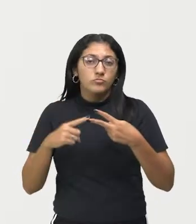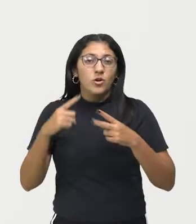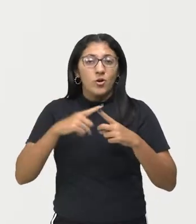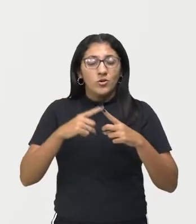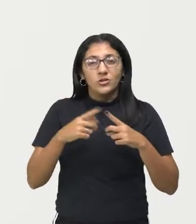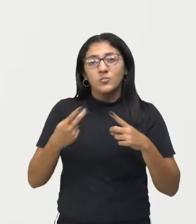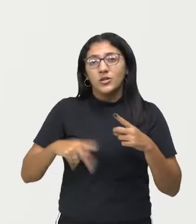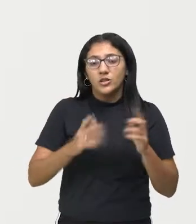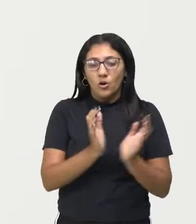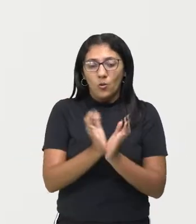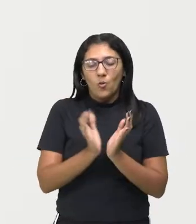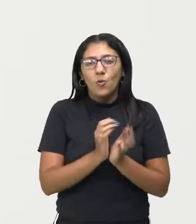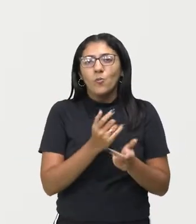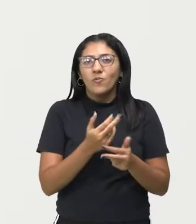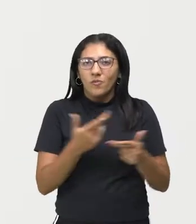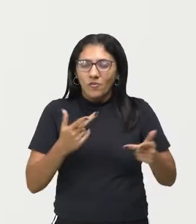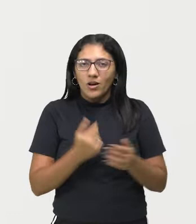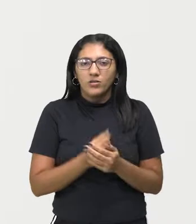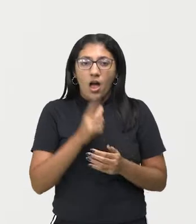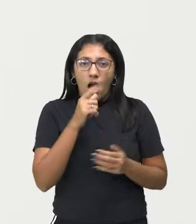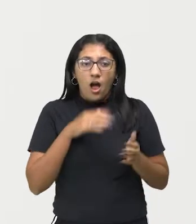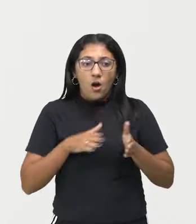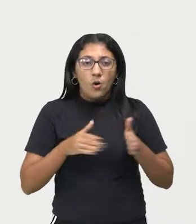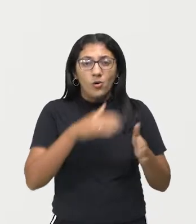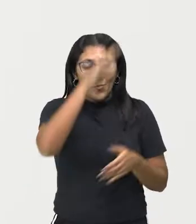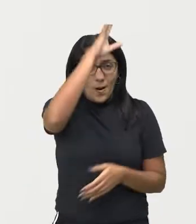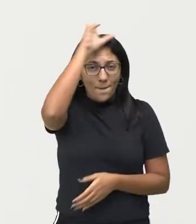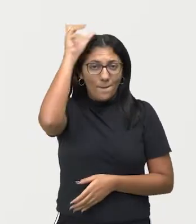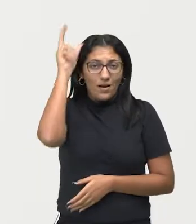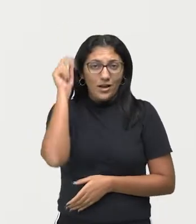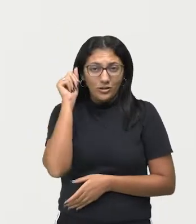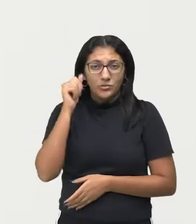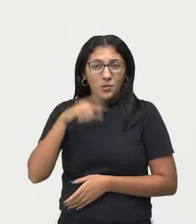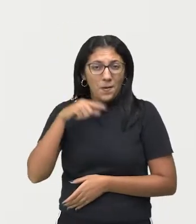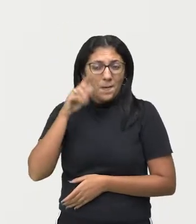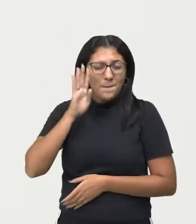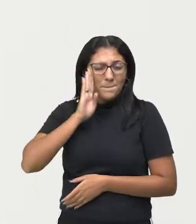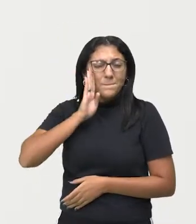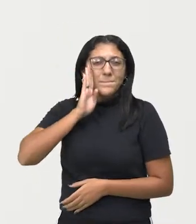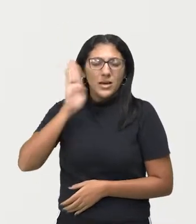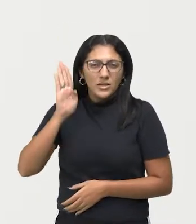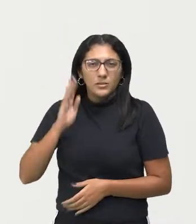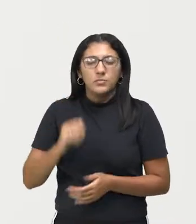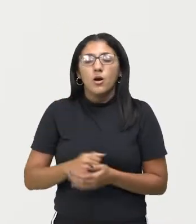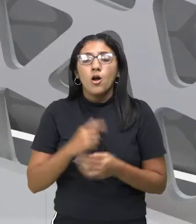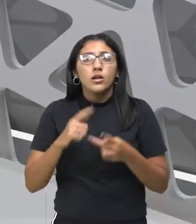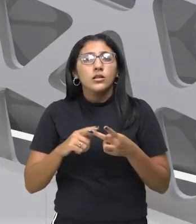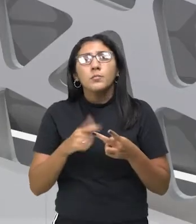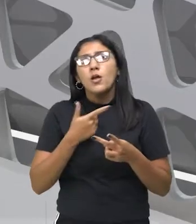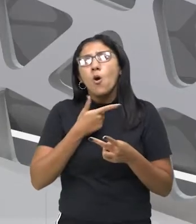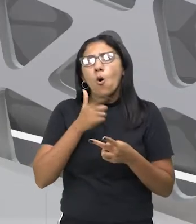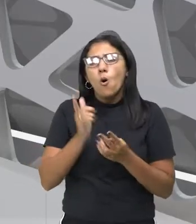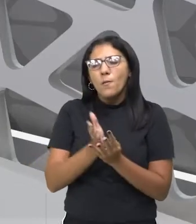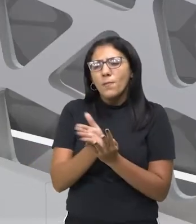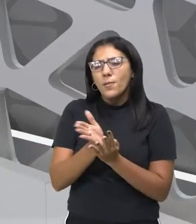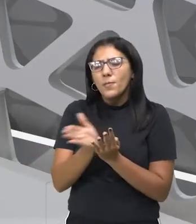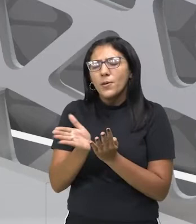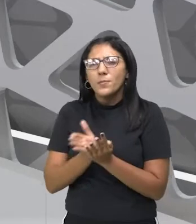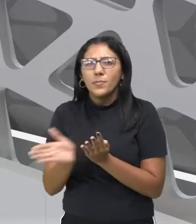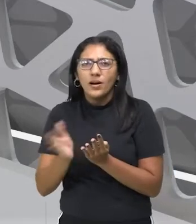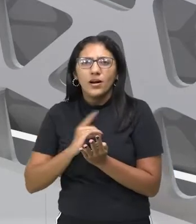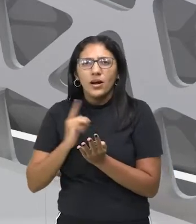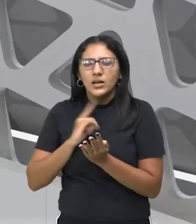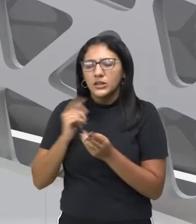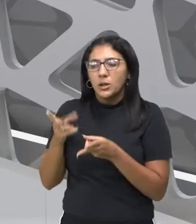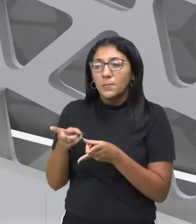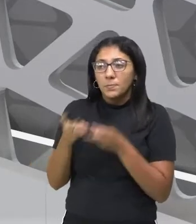nossa bacia, onde vai ter o rio Amazonas como o rio principal, e a gente vai ter os afluentes que vão se destacar